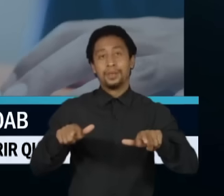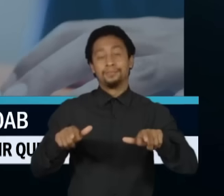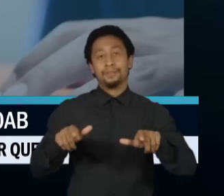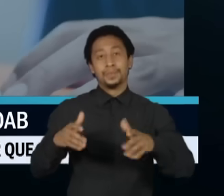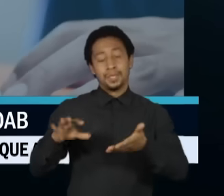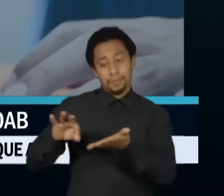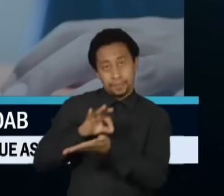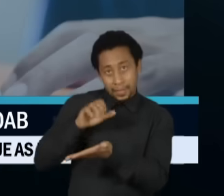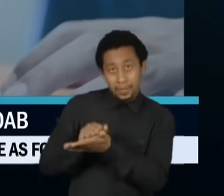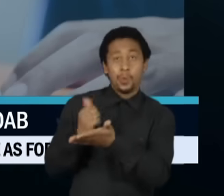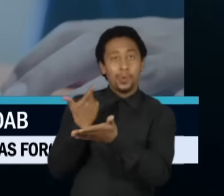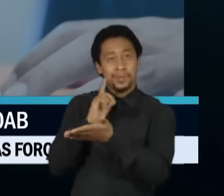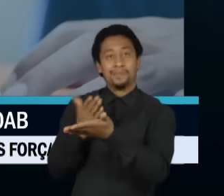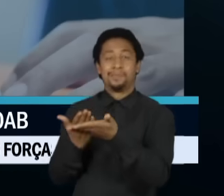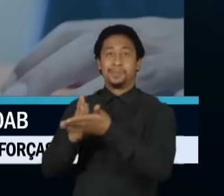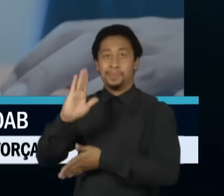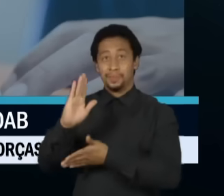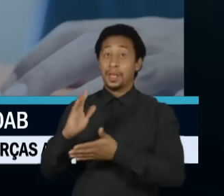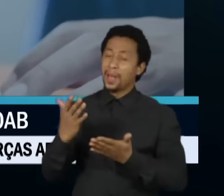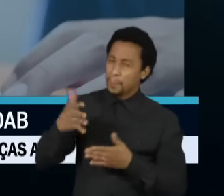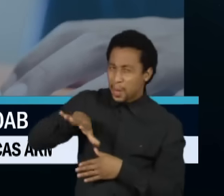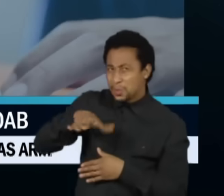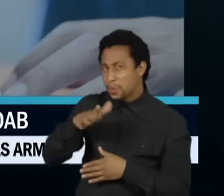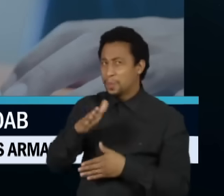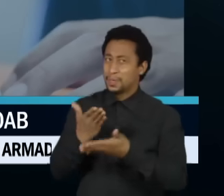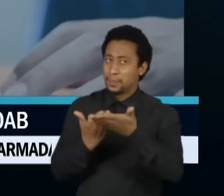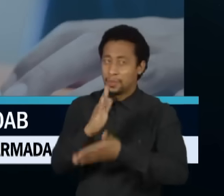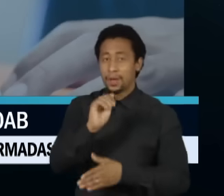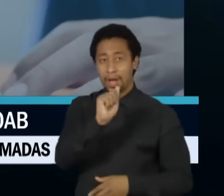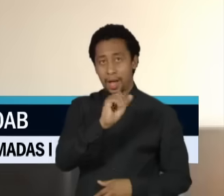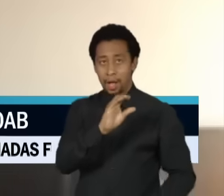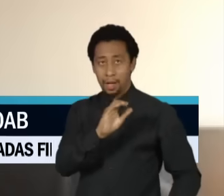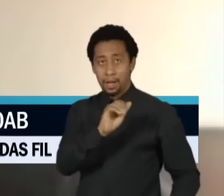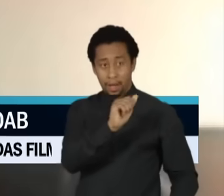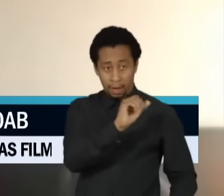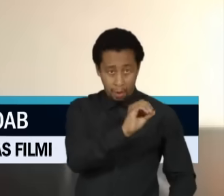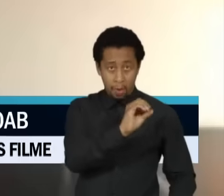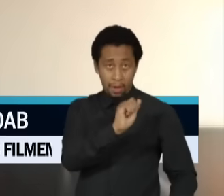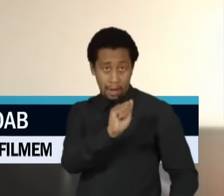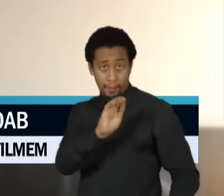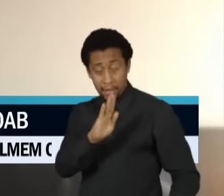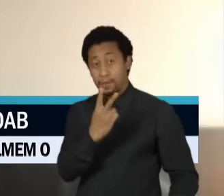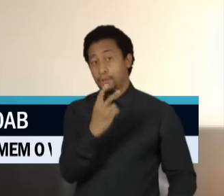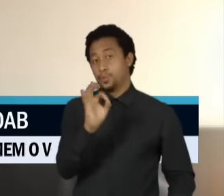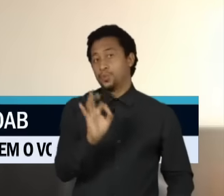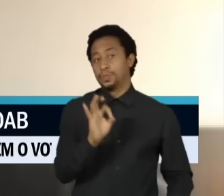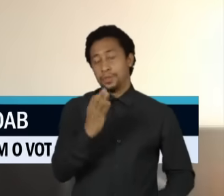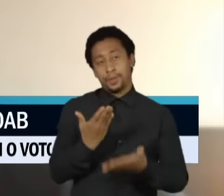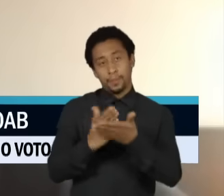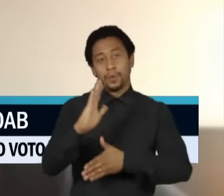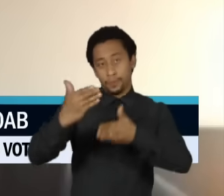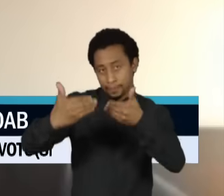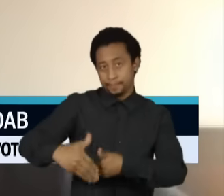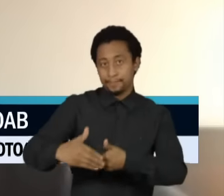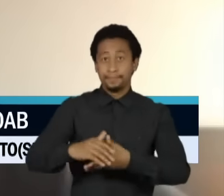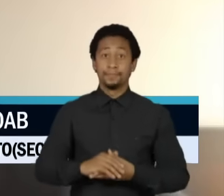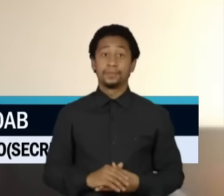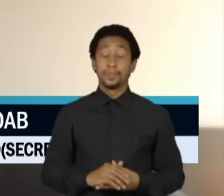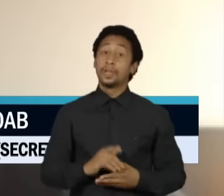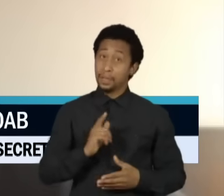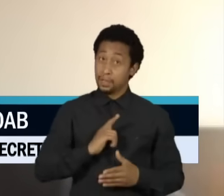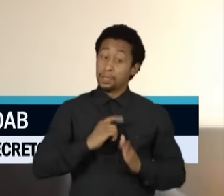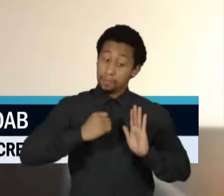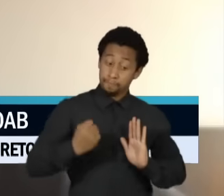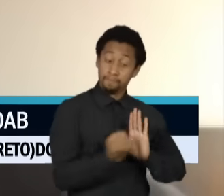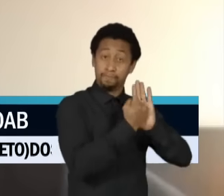Uma exceção, a média dos aprovados no exame da ordem é de 20%. Conselho Federal da OAB tem um selo chamado COAB